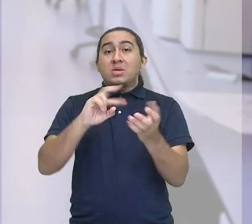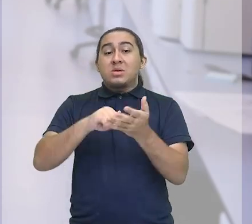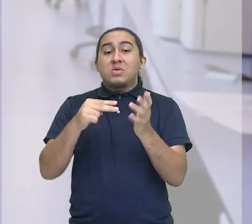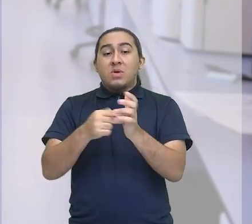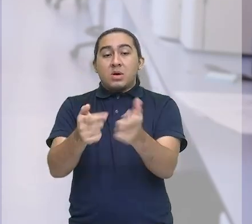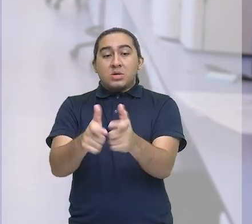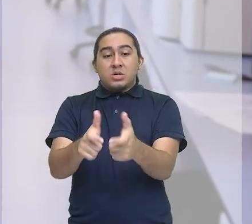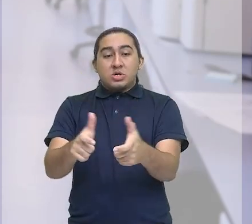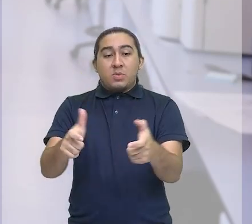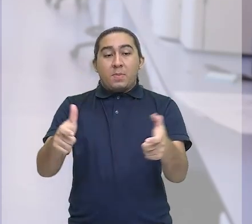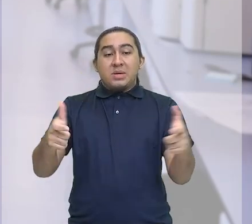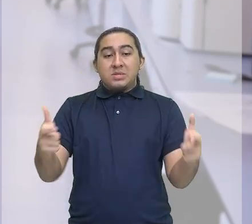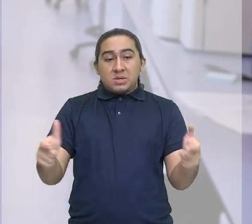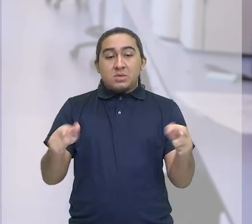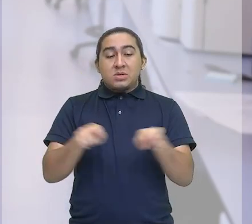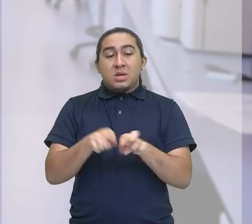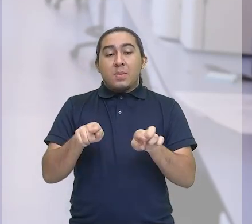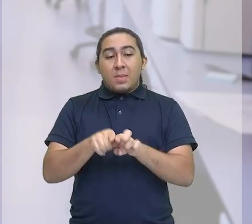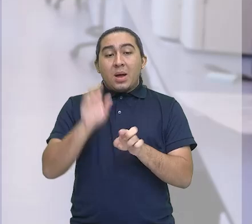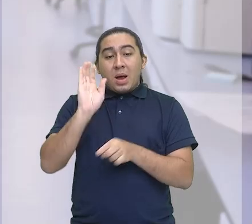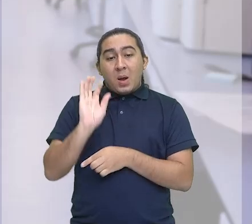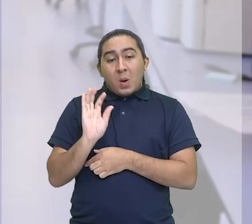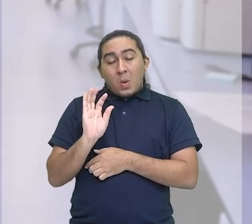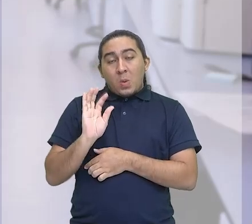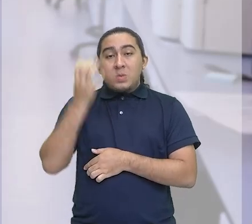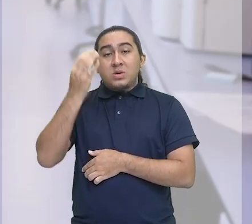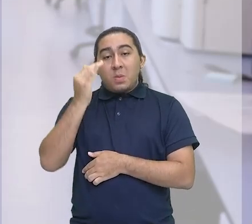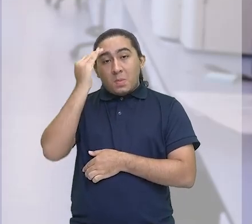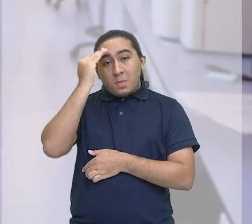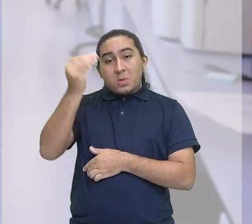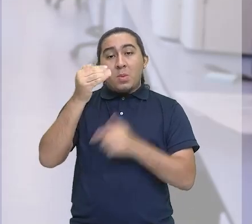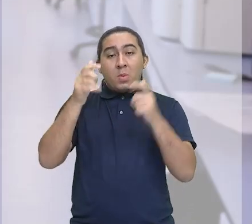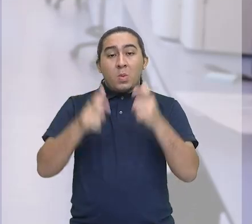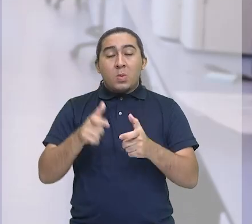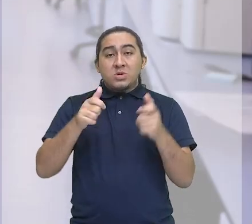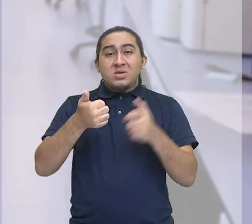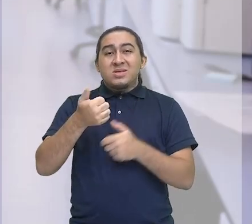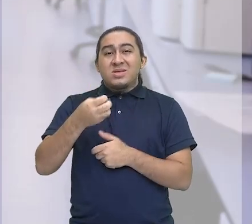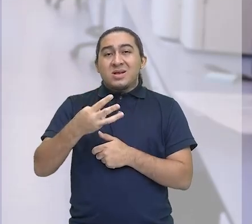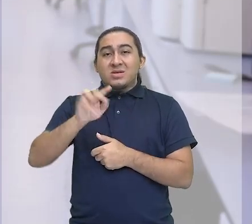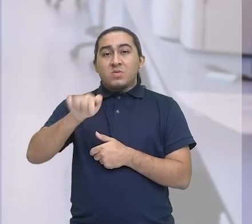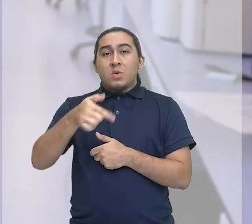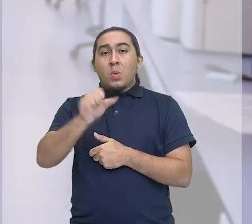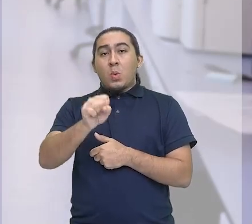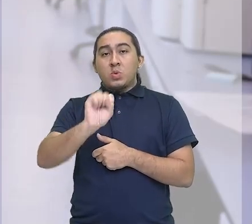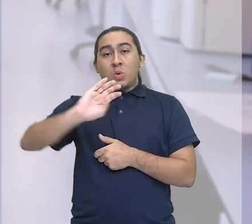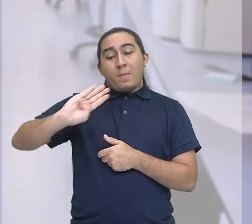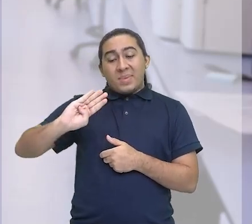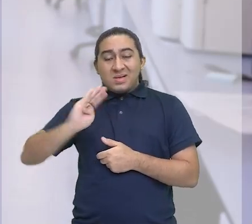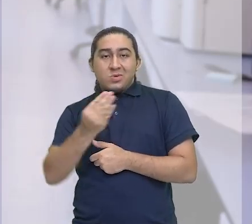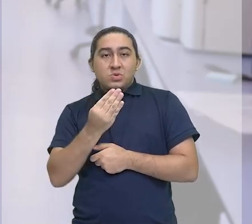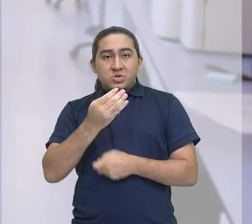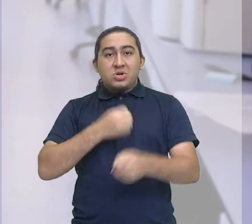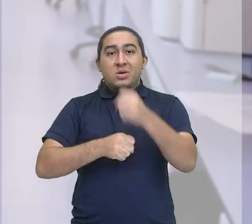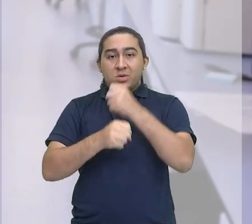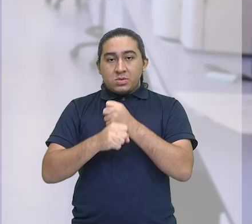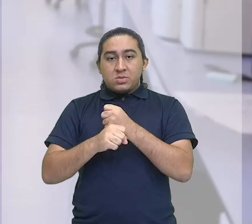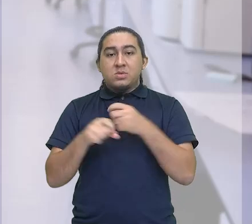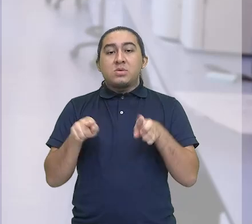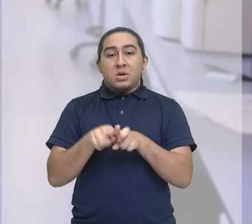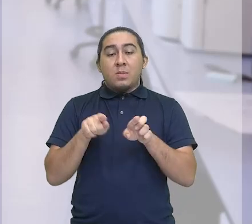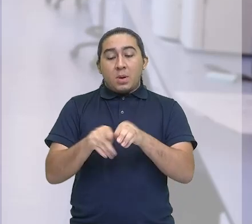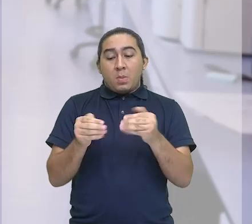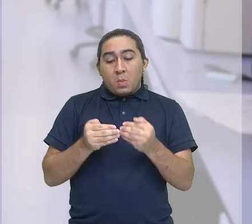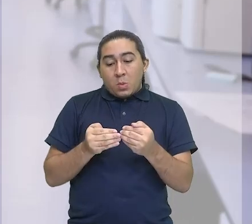E ela ocorreu, aliás, principalmente há 13,8 bilhões de anos. E a partir